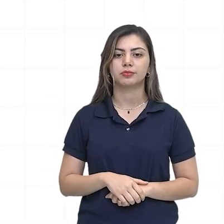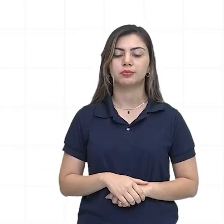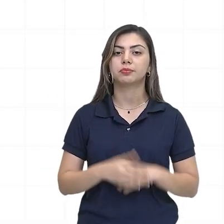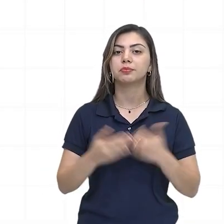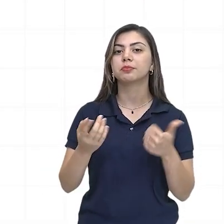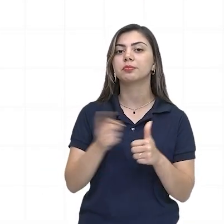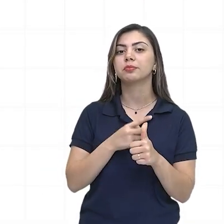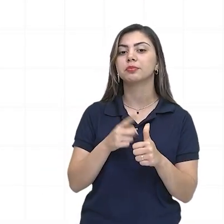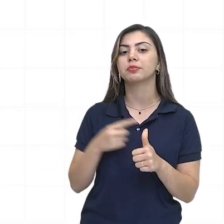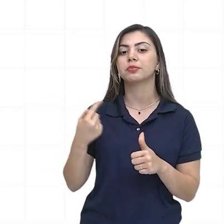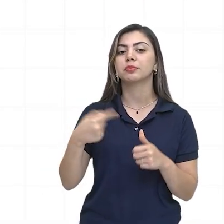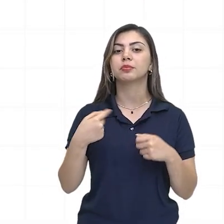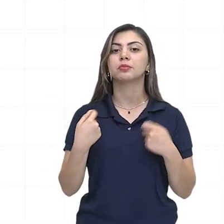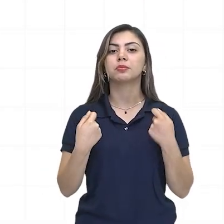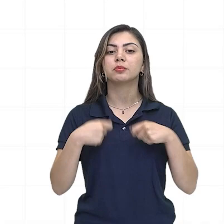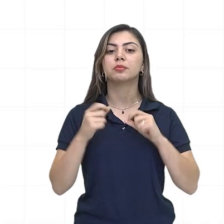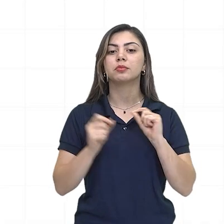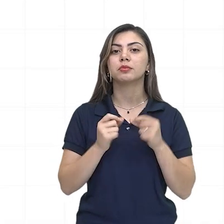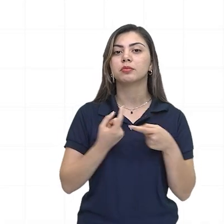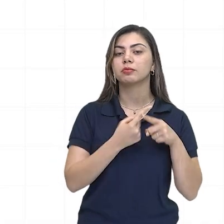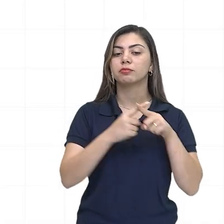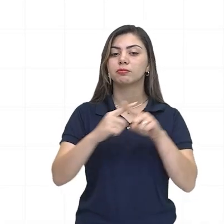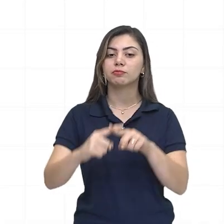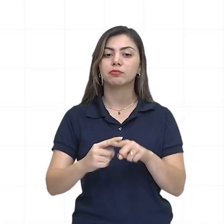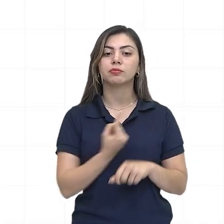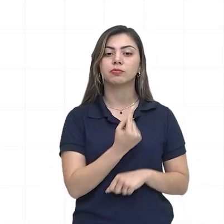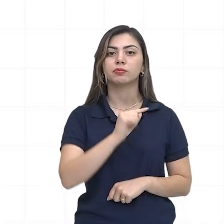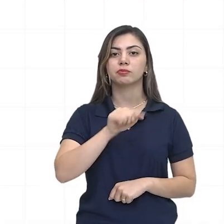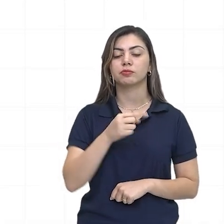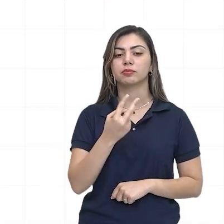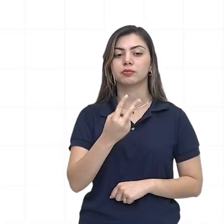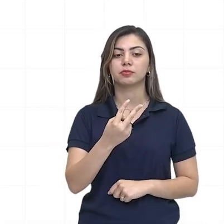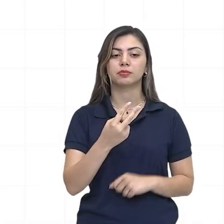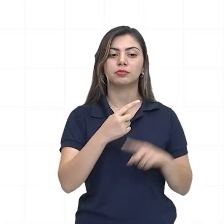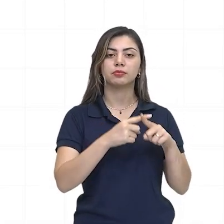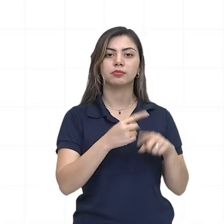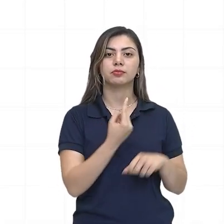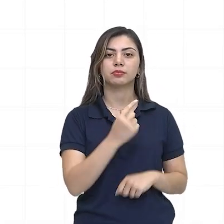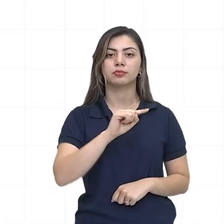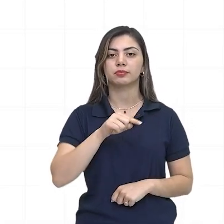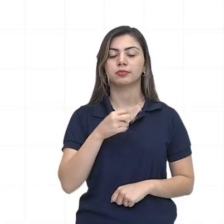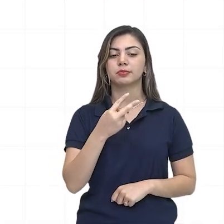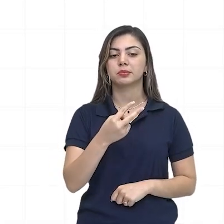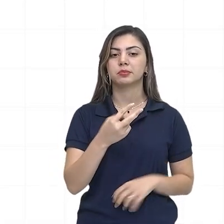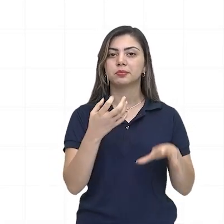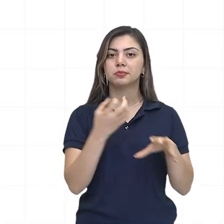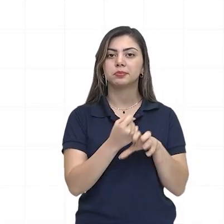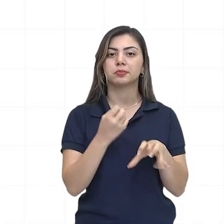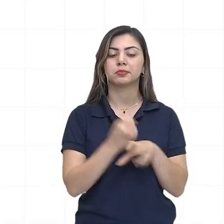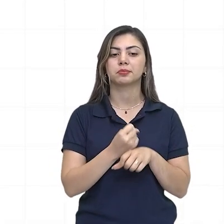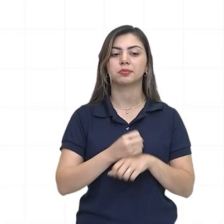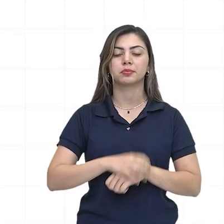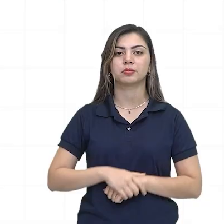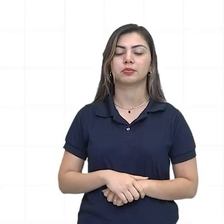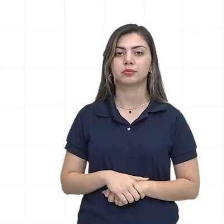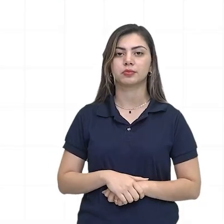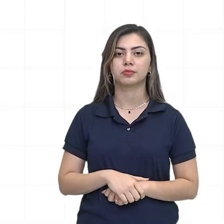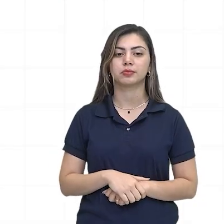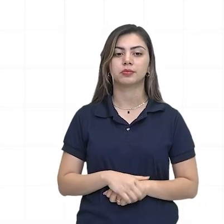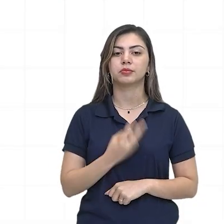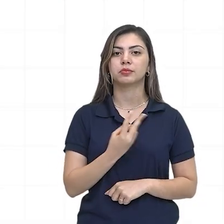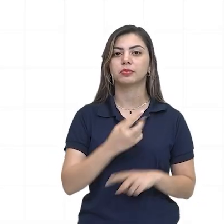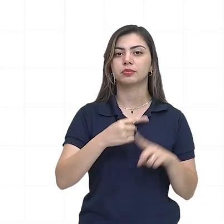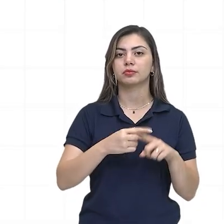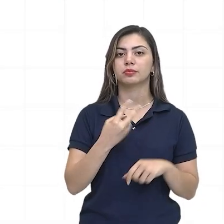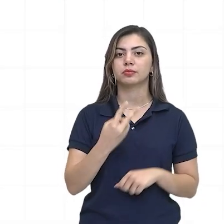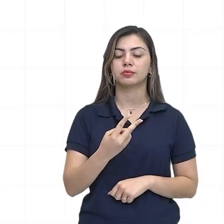Primeiro a gente vê quanto é 1,2 vezes 1,2. Bem rapidinho também, 2